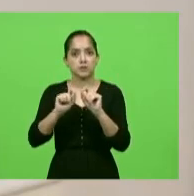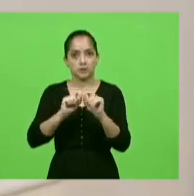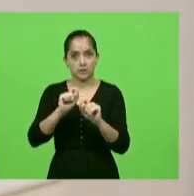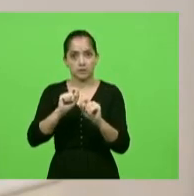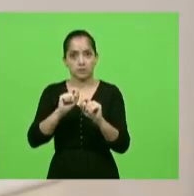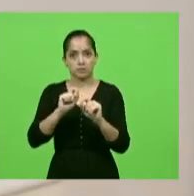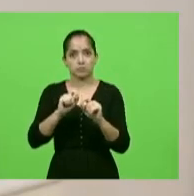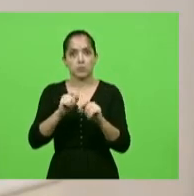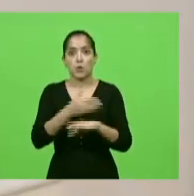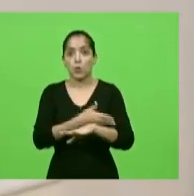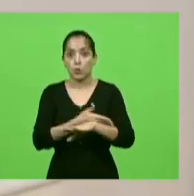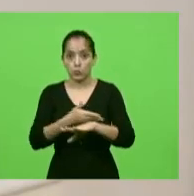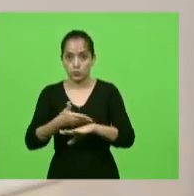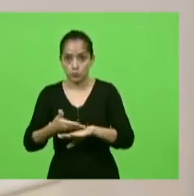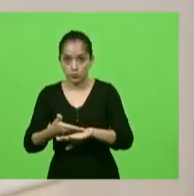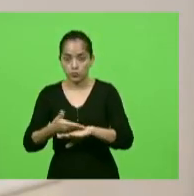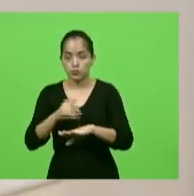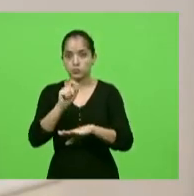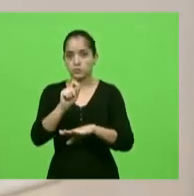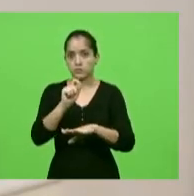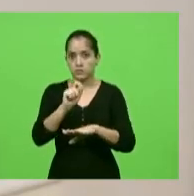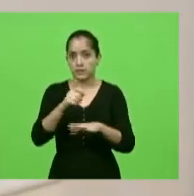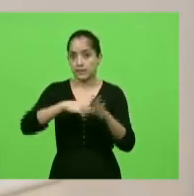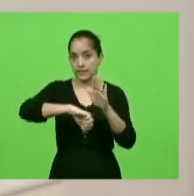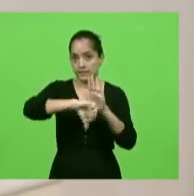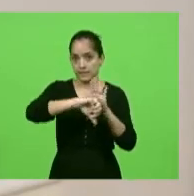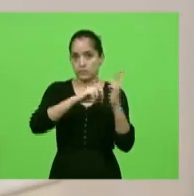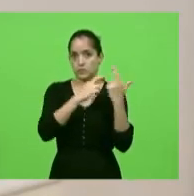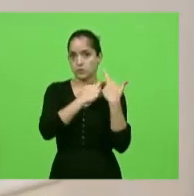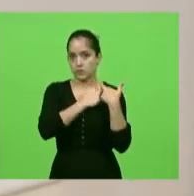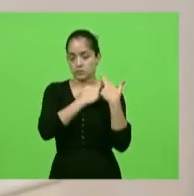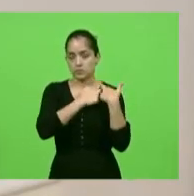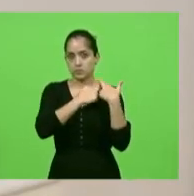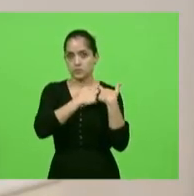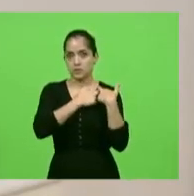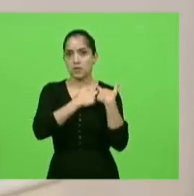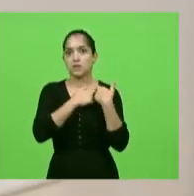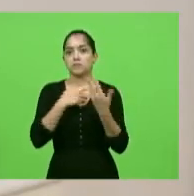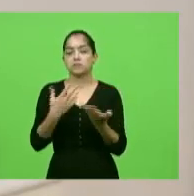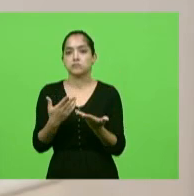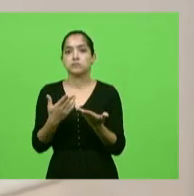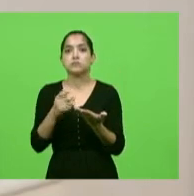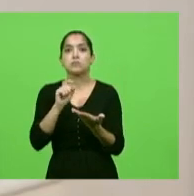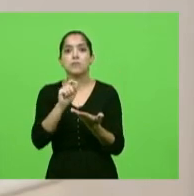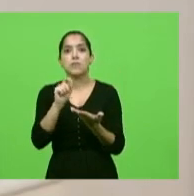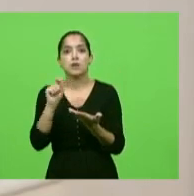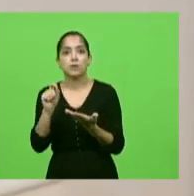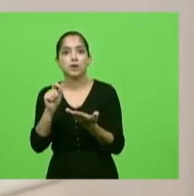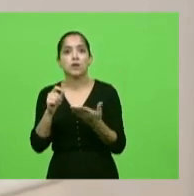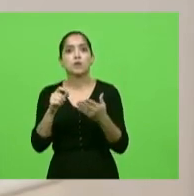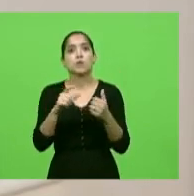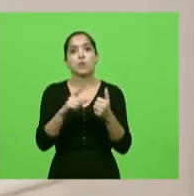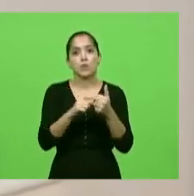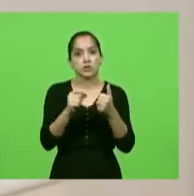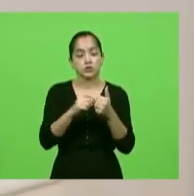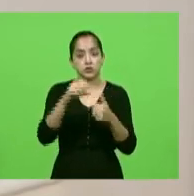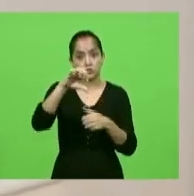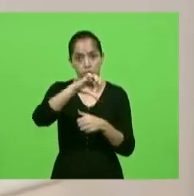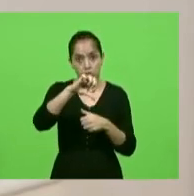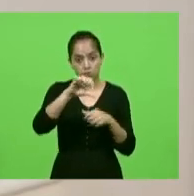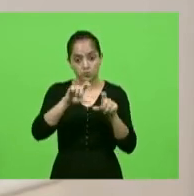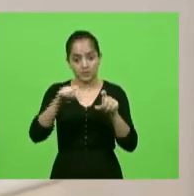conduta citada, em que pese configure crime de responsabilidade, sua incursão é junto ao artigo 9º, item 7º da